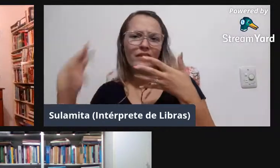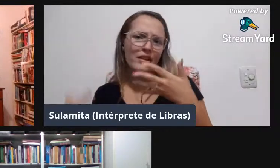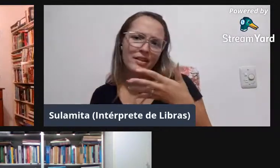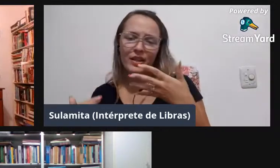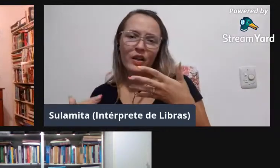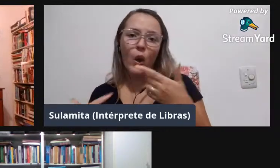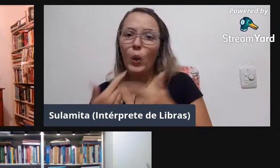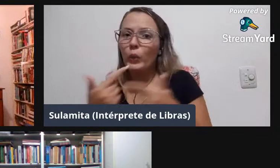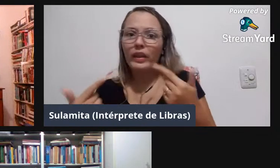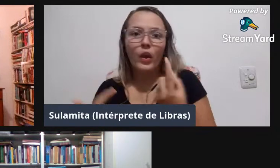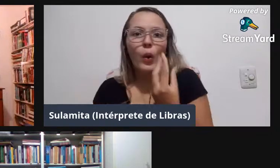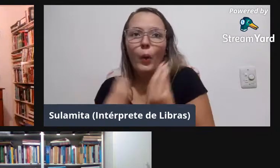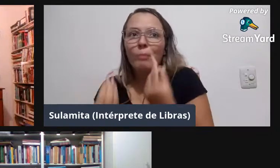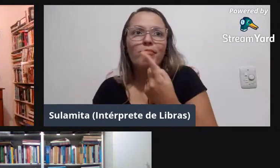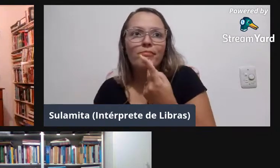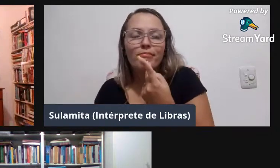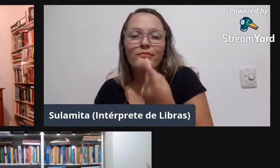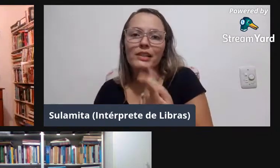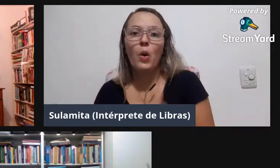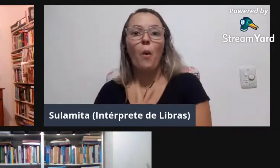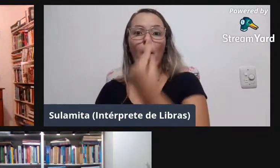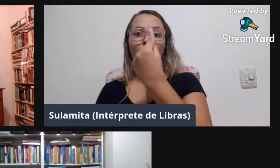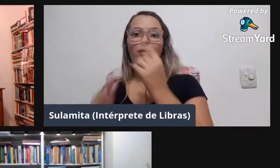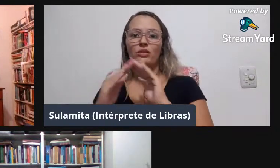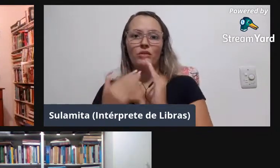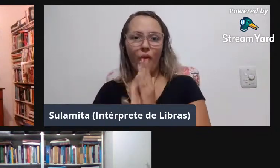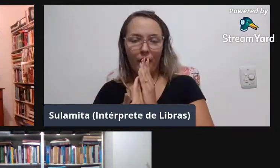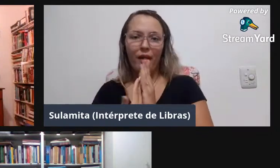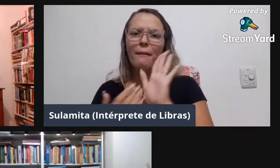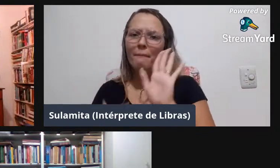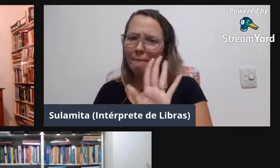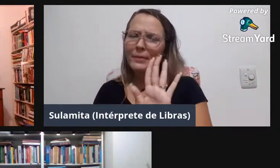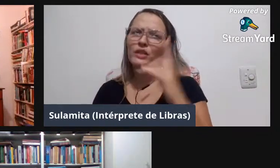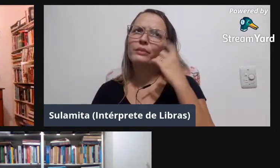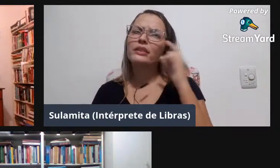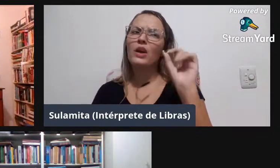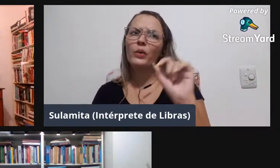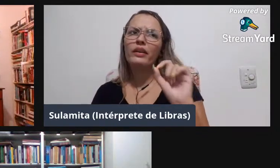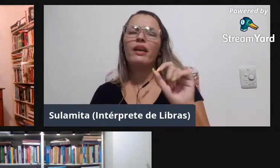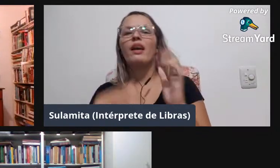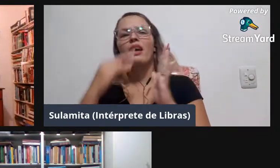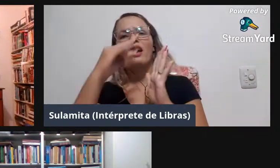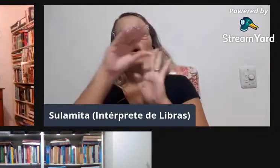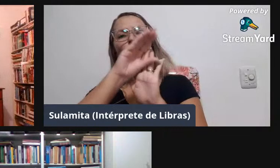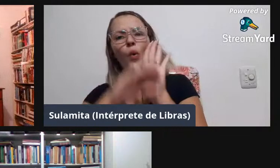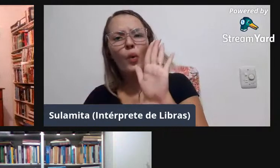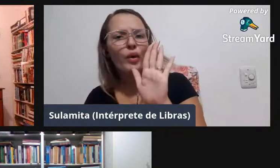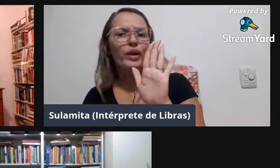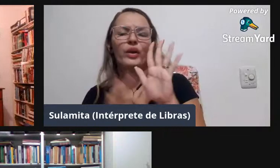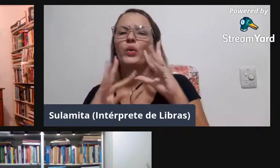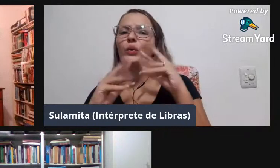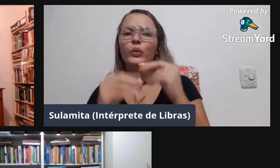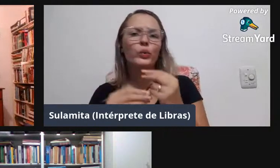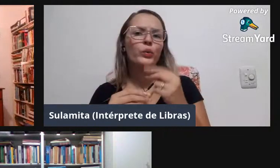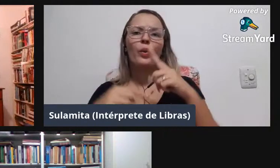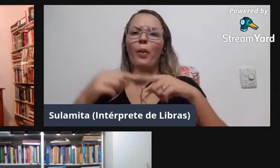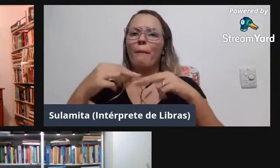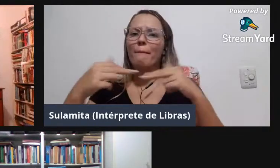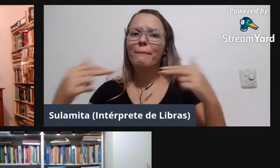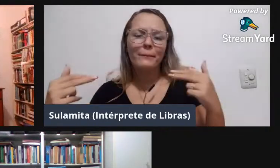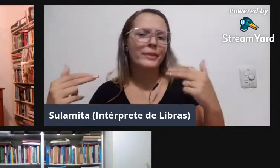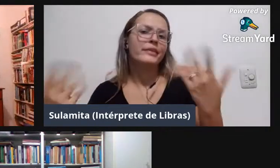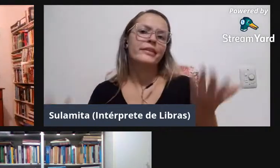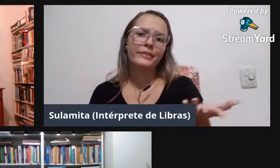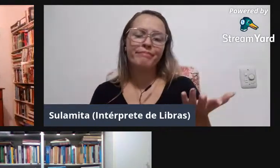existe uma escola, mas enfim, de maneira geral, a formação docente, o currículo, o material didático, a gente tem que pensar,